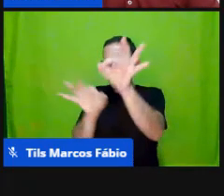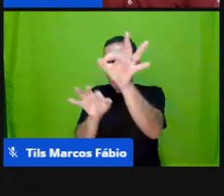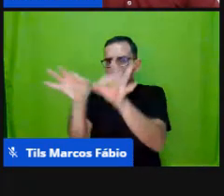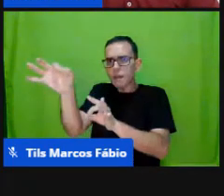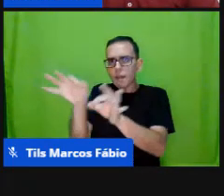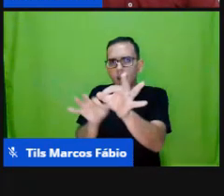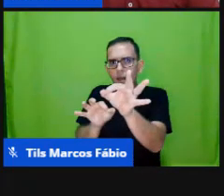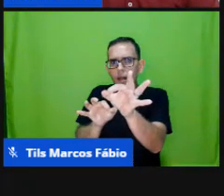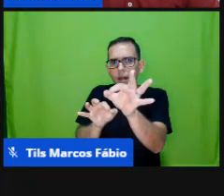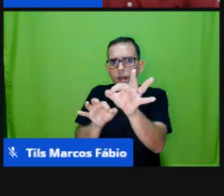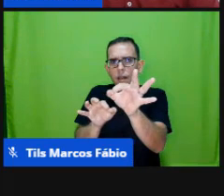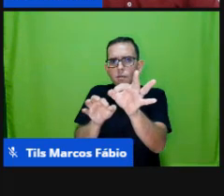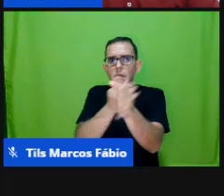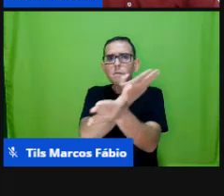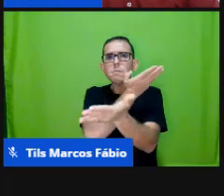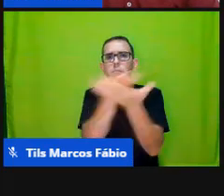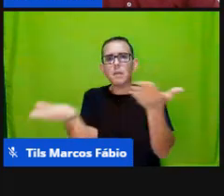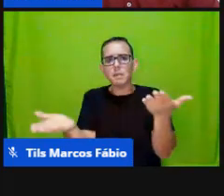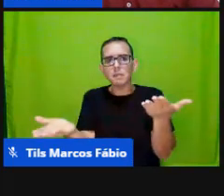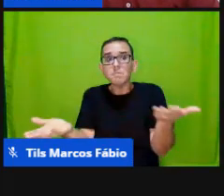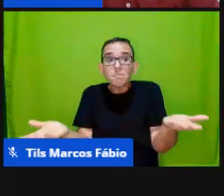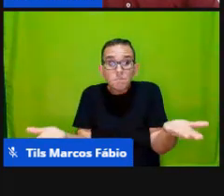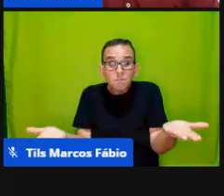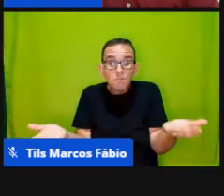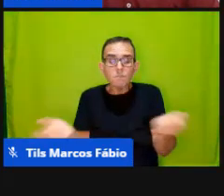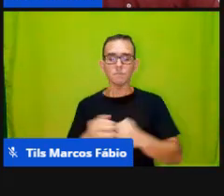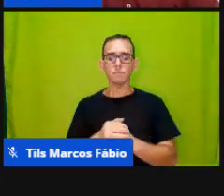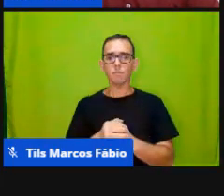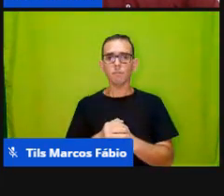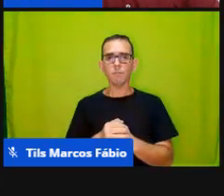para essa perda? Será que nós estamos